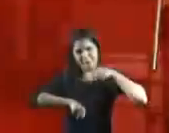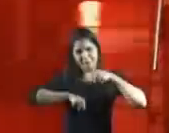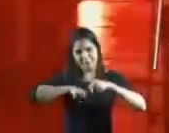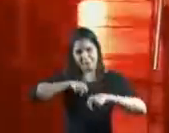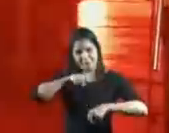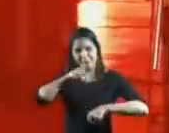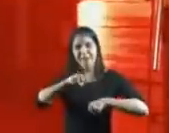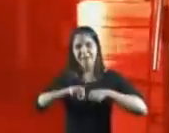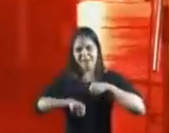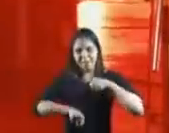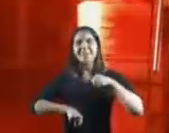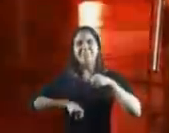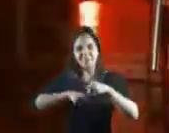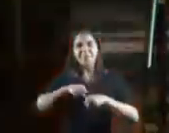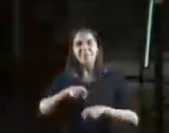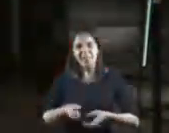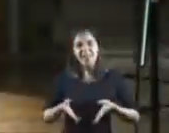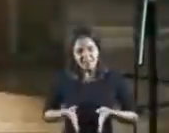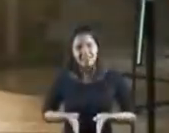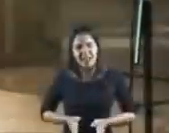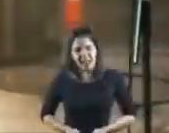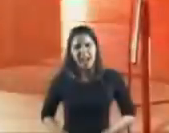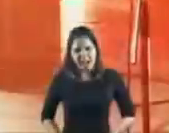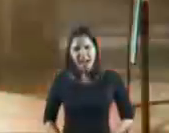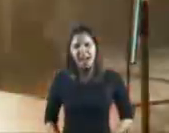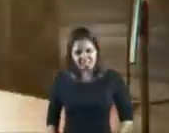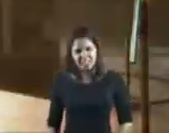rock'n'roll. Nasci pra ser